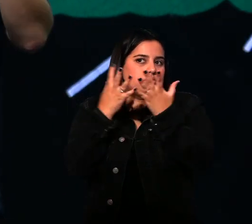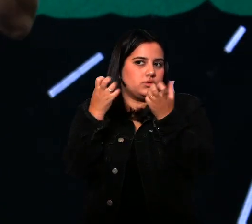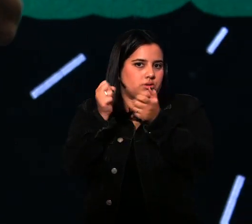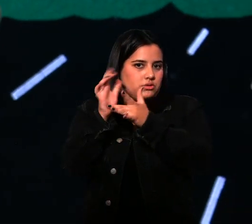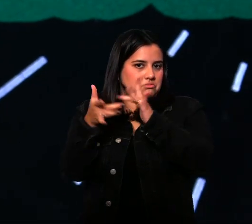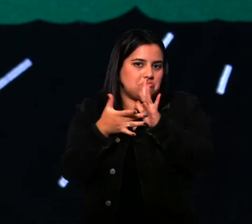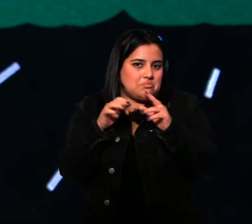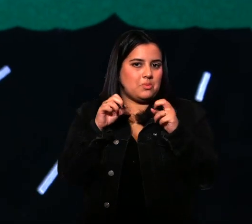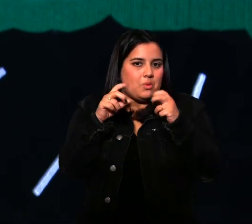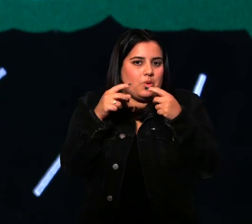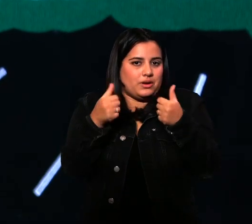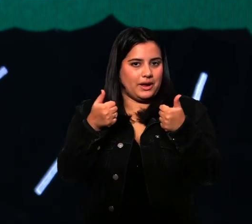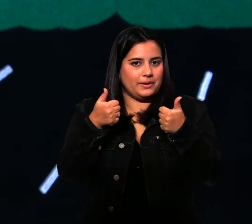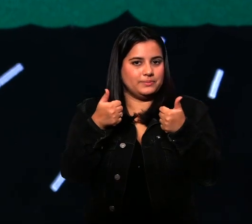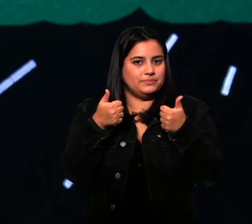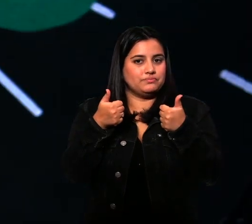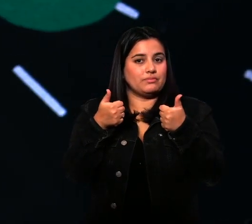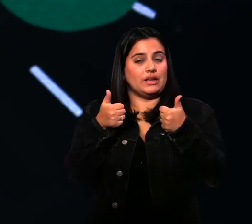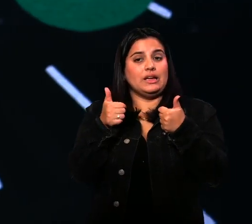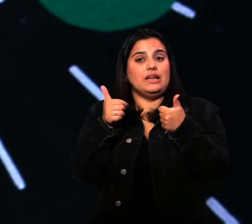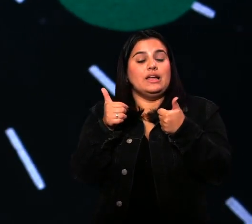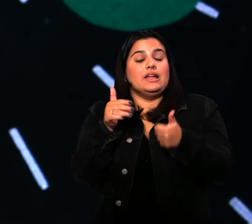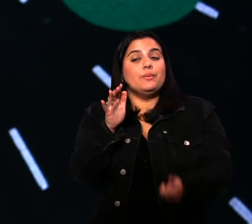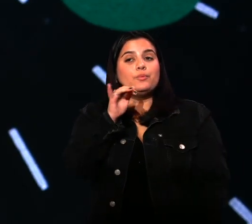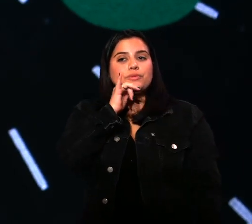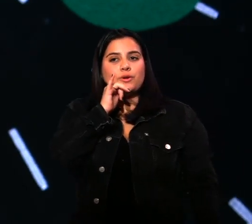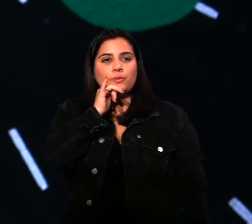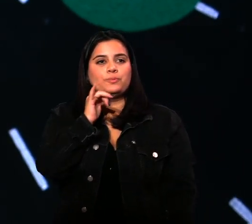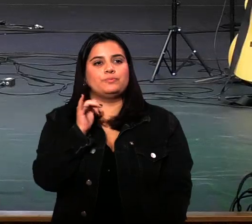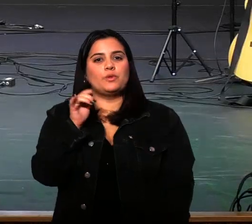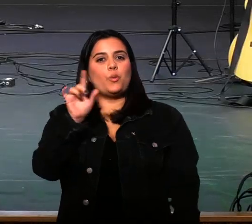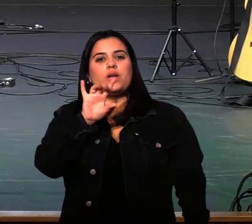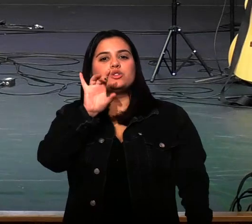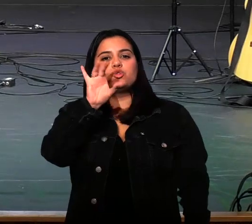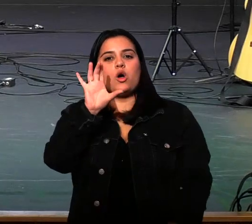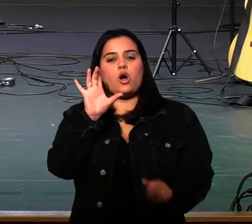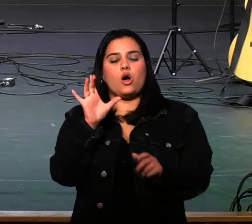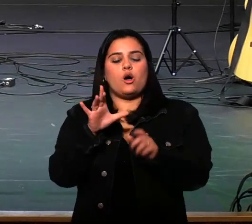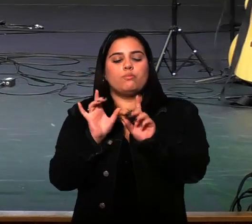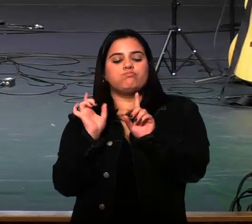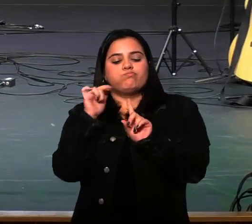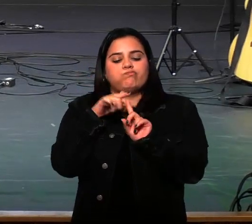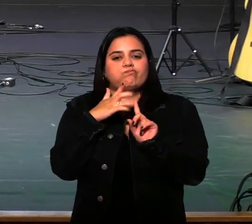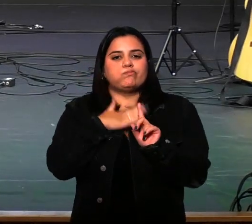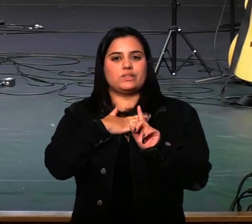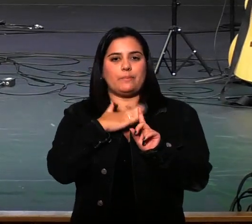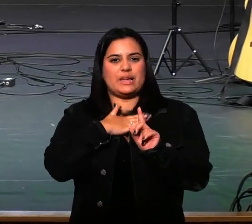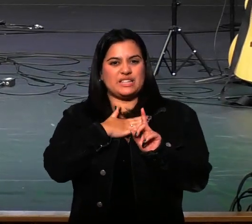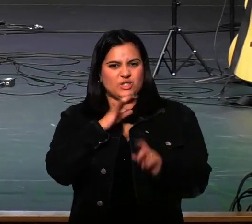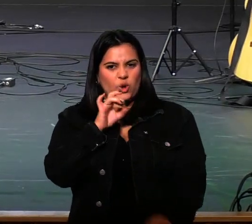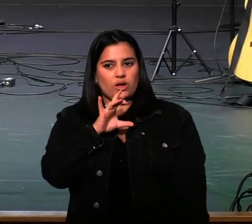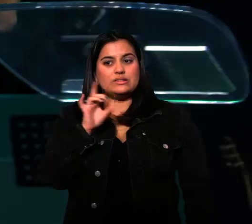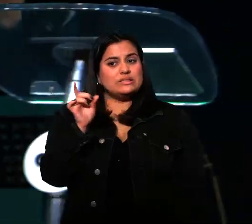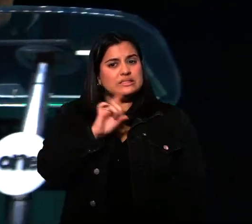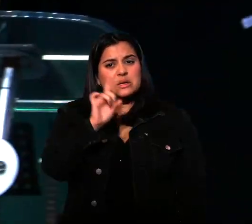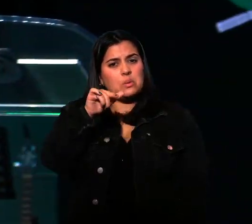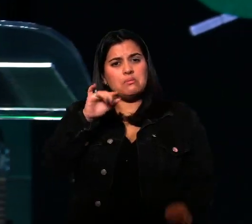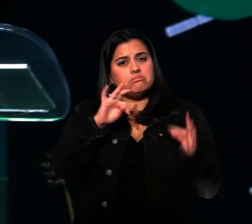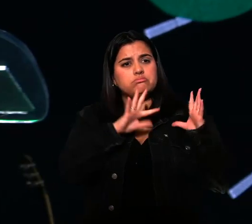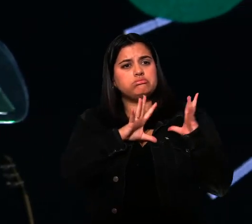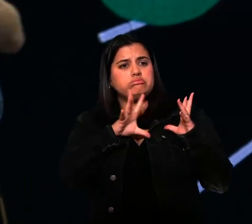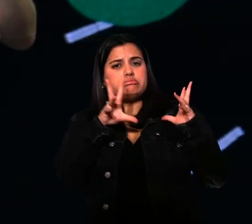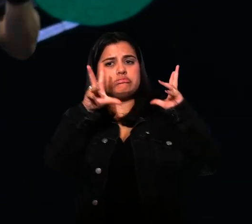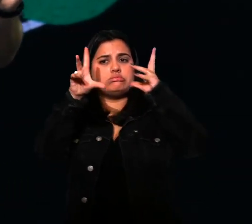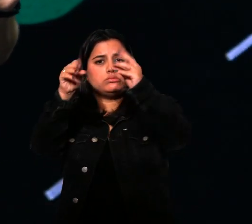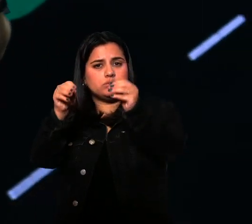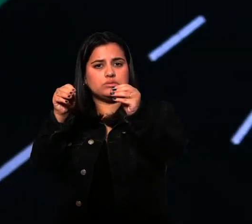aquilo que você quer fazer, tem a ver com o todo do corpo de Cristo. E quando nós conseguimos perceber que não é porque eu vou fazer um momento, não é porque eu vou fazer alguma parte,